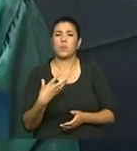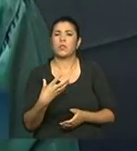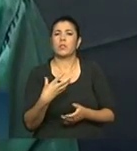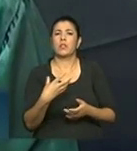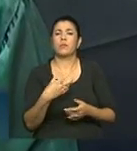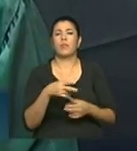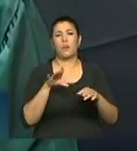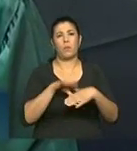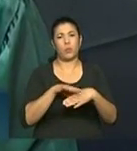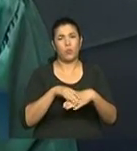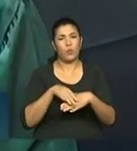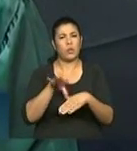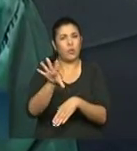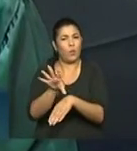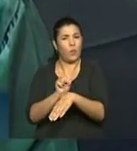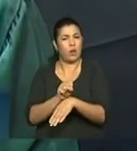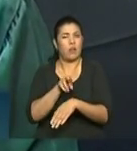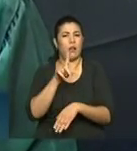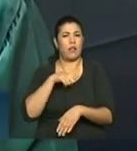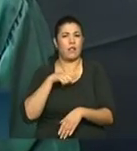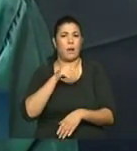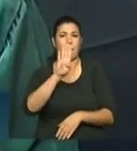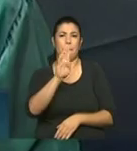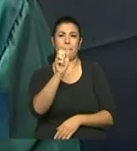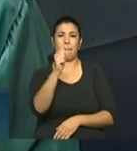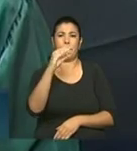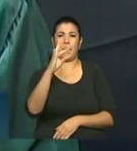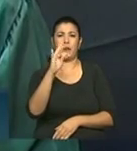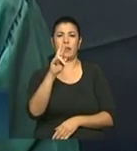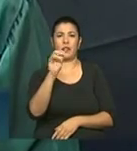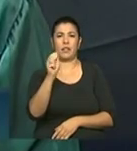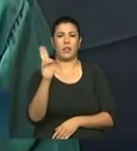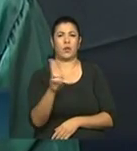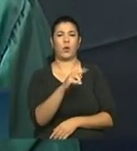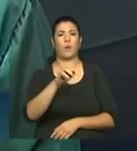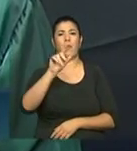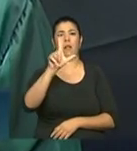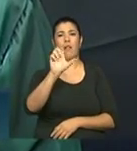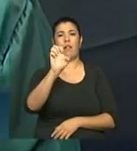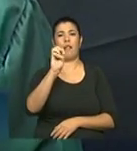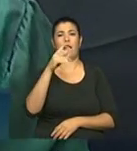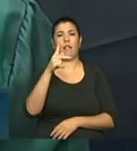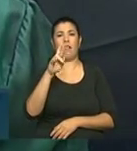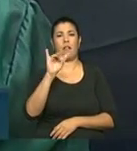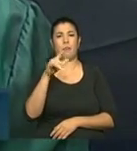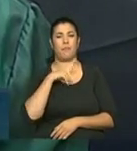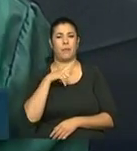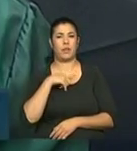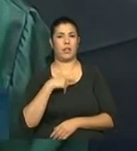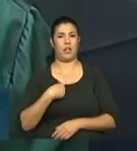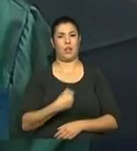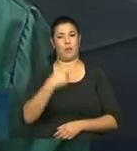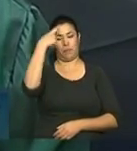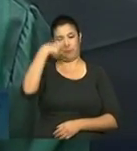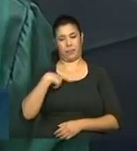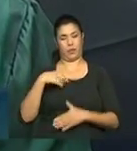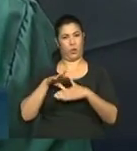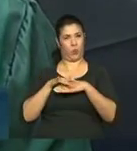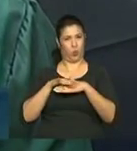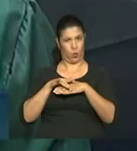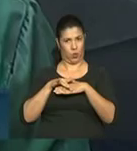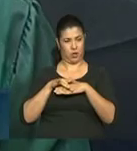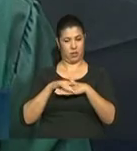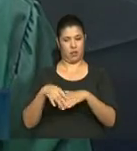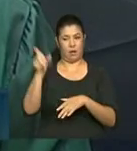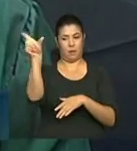doença infecciosa causada por uma bactéria, o Mycobacterium leprae, que é transmitida de pessoa doente não tratada